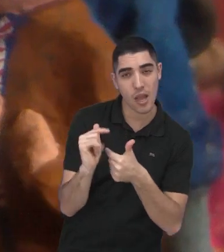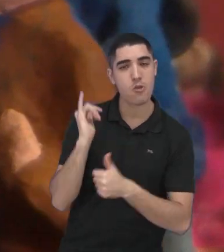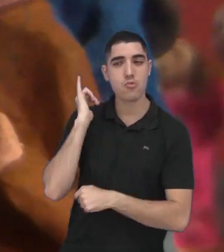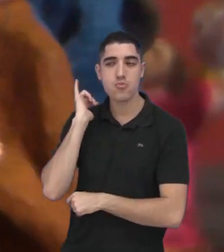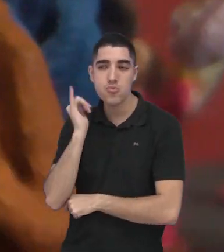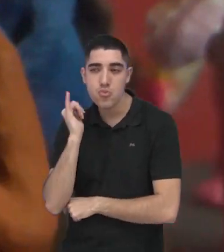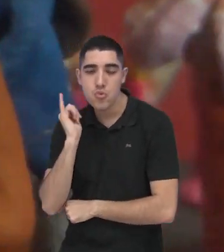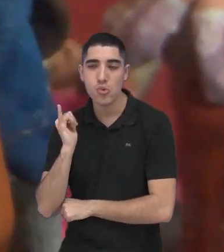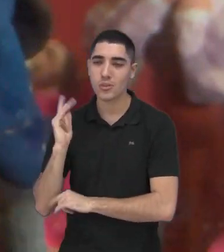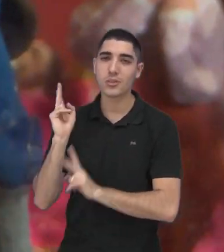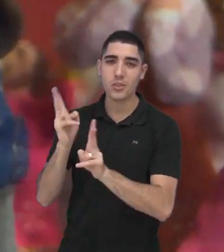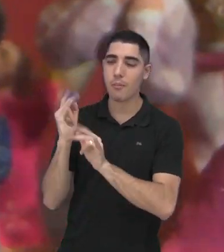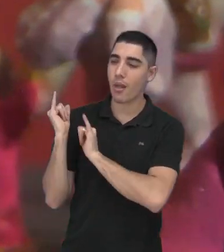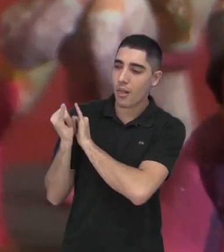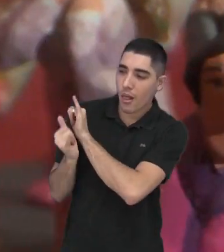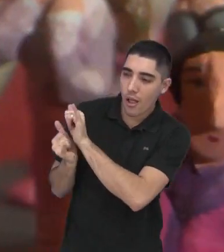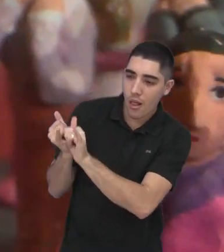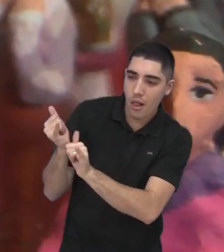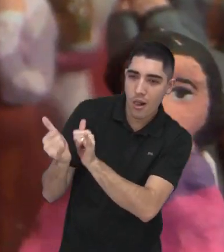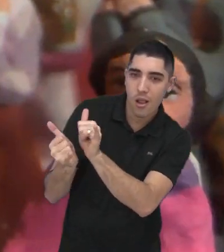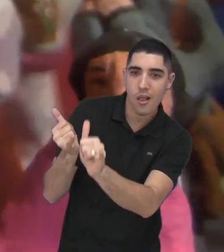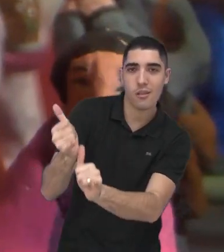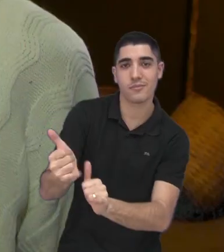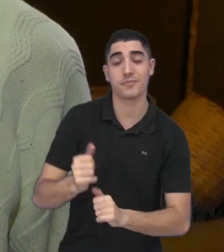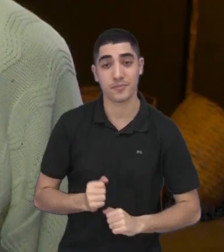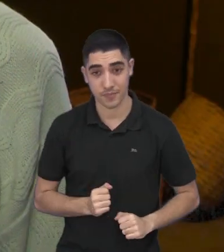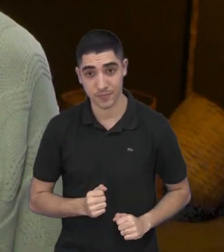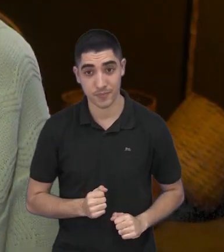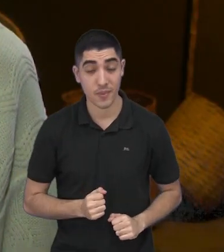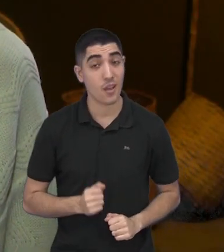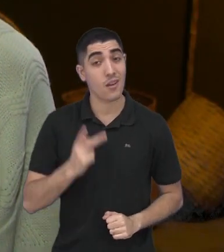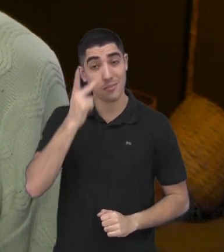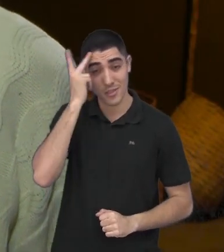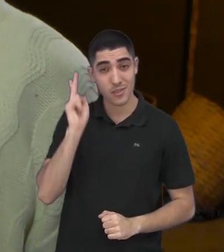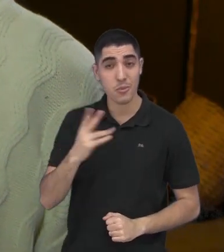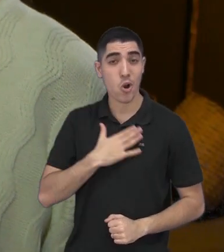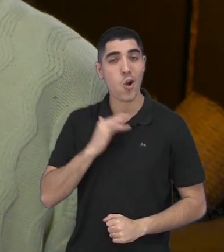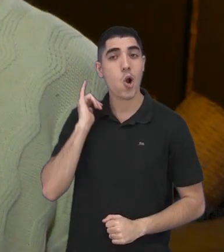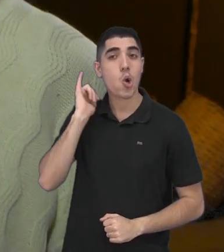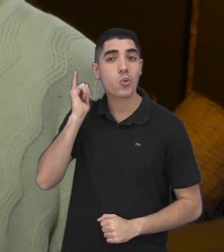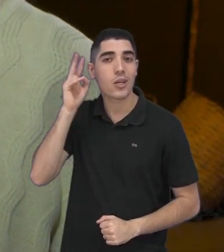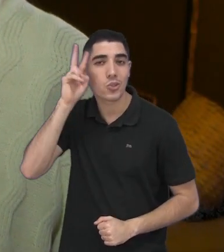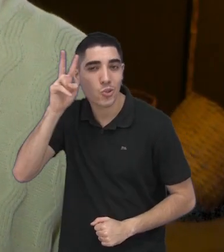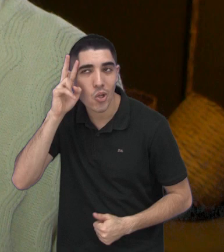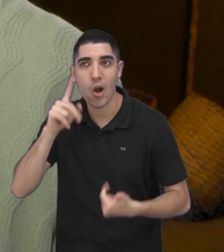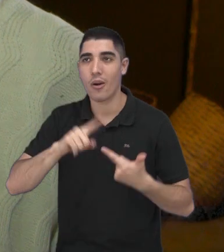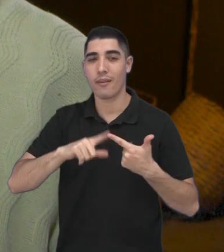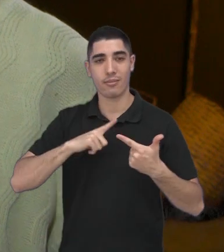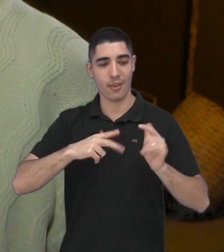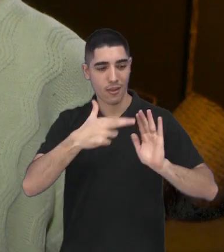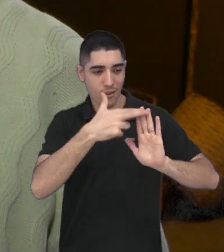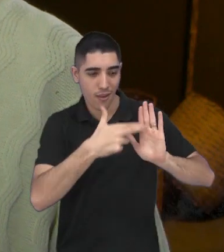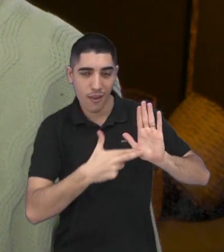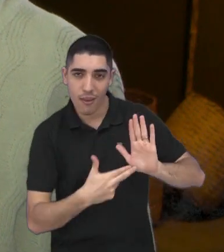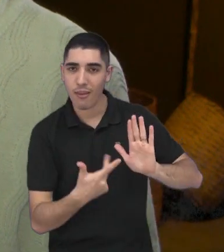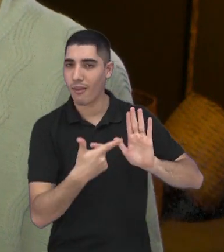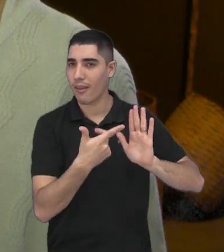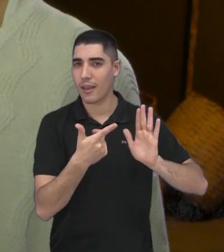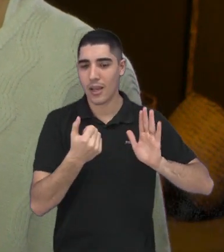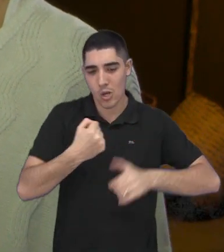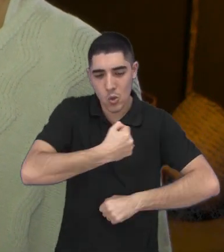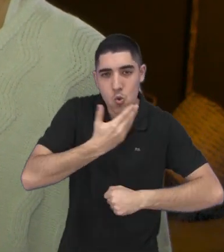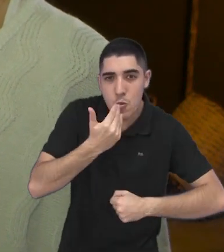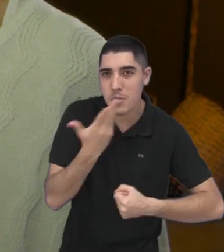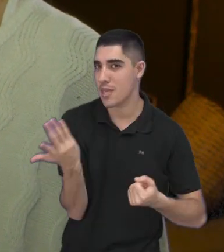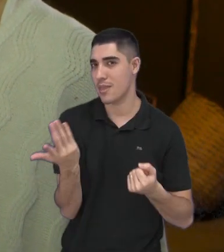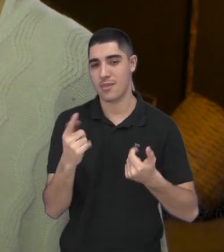que há anos é passada de geração em geração. As pessoas contam histórias, as pessoas têm receitas, as pessoas têm uma série de